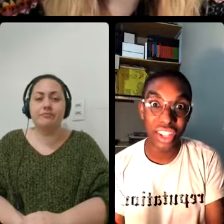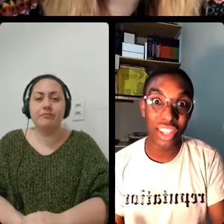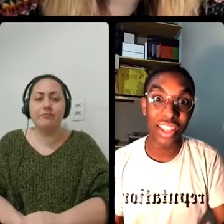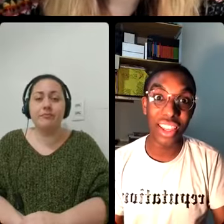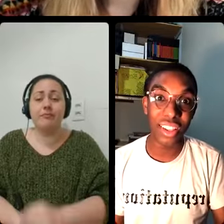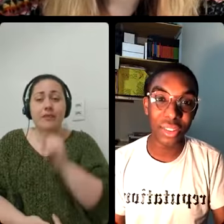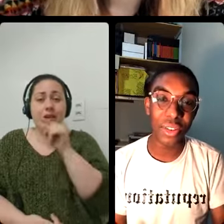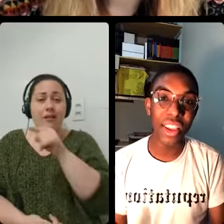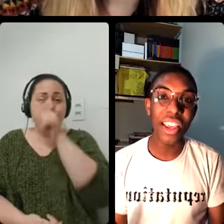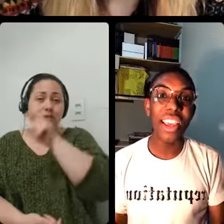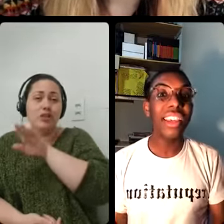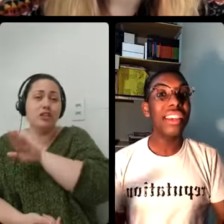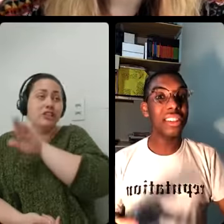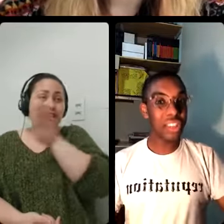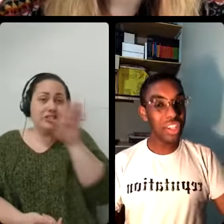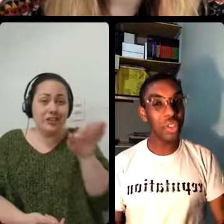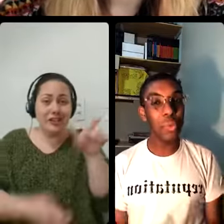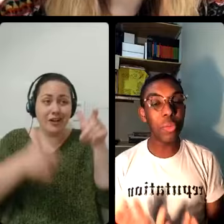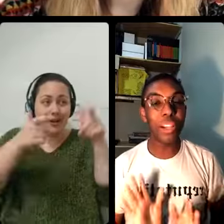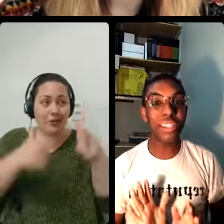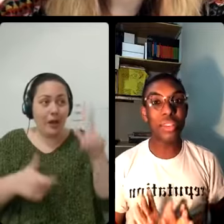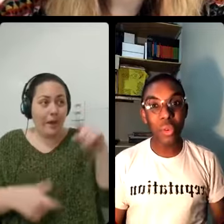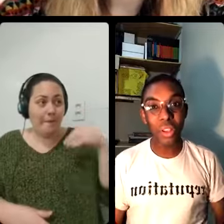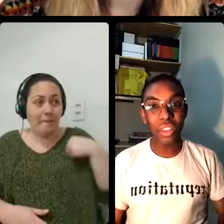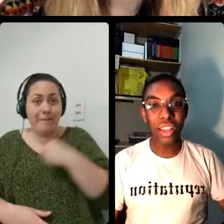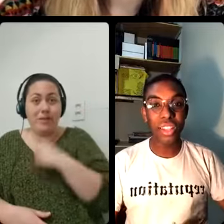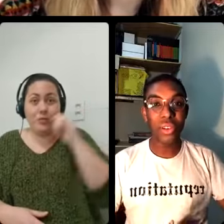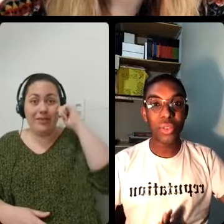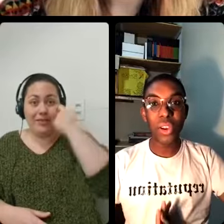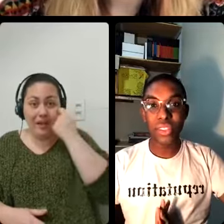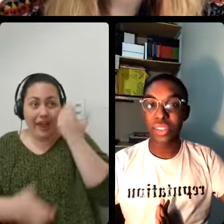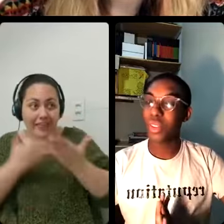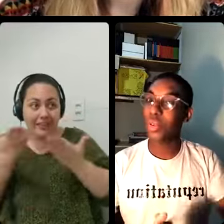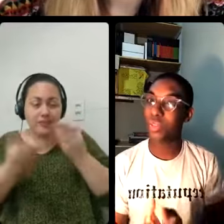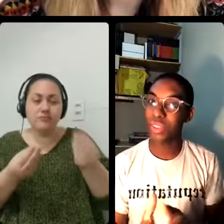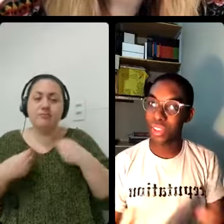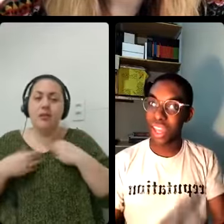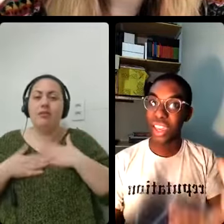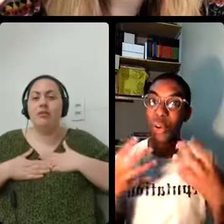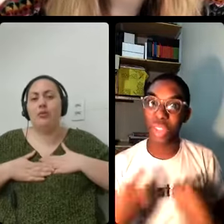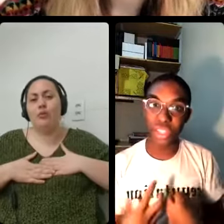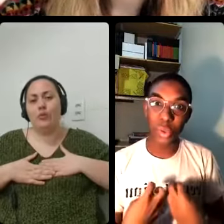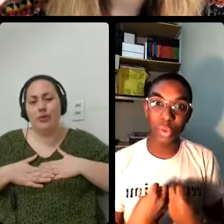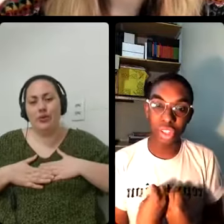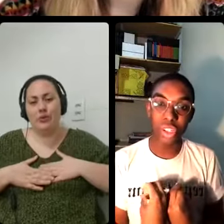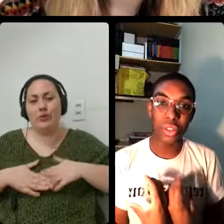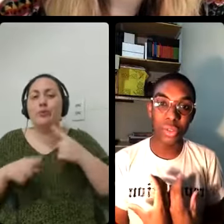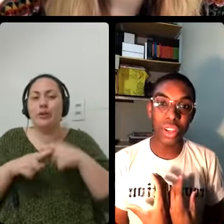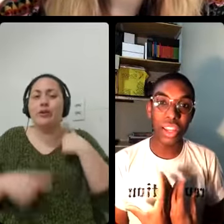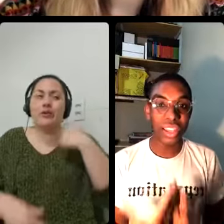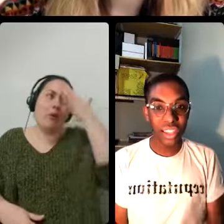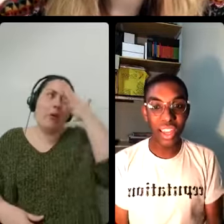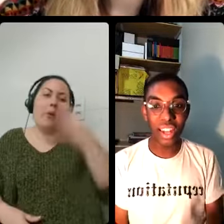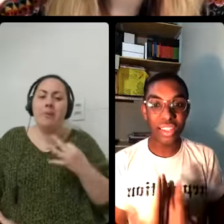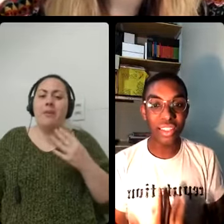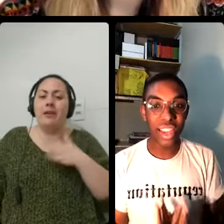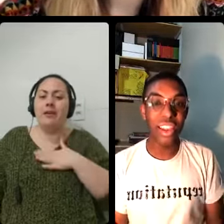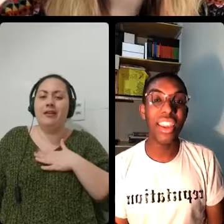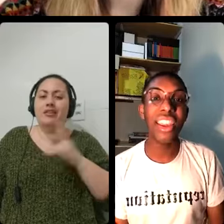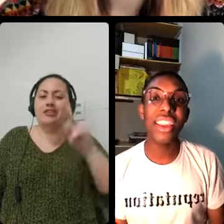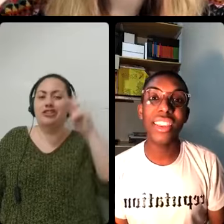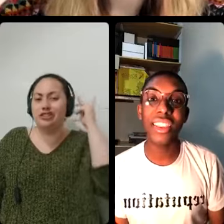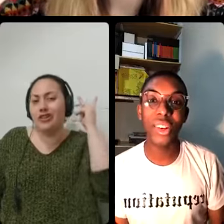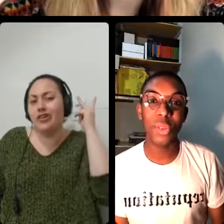negra te atendendo, isso te deixa um pouco mais tranquilo em relação às coisas que são, né, que acontecem contigo e que elas